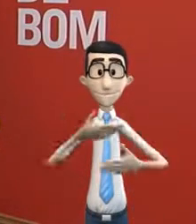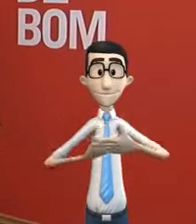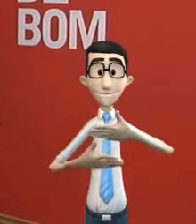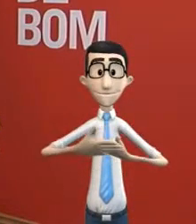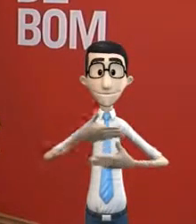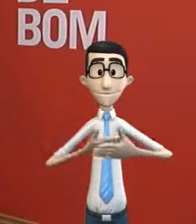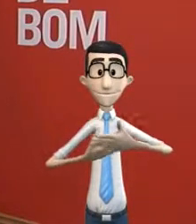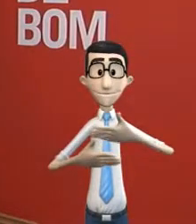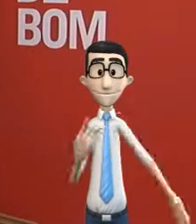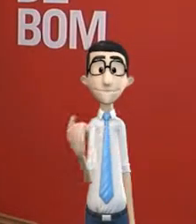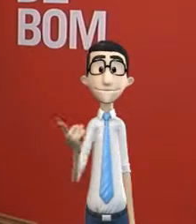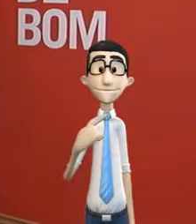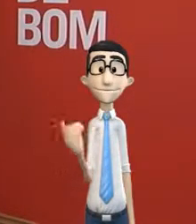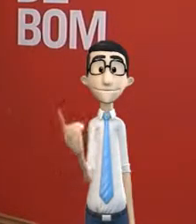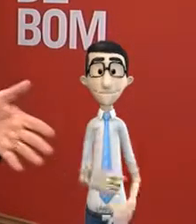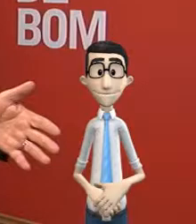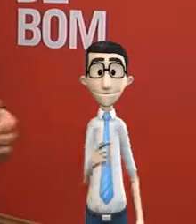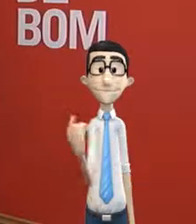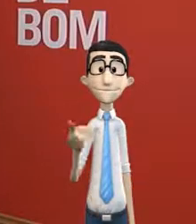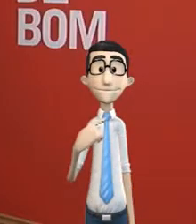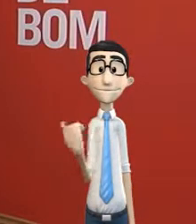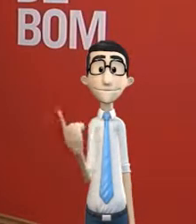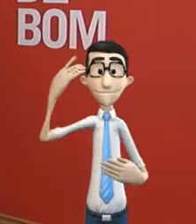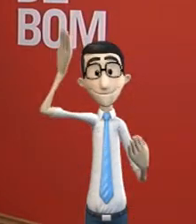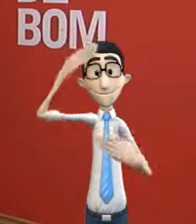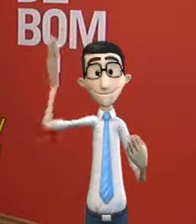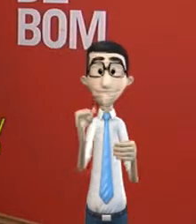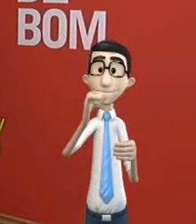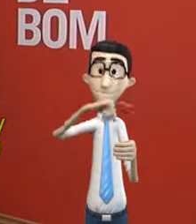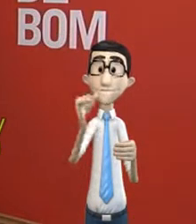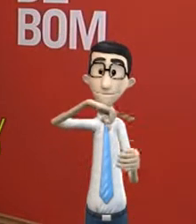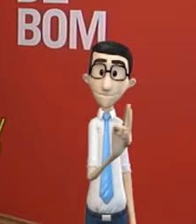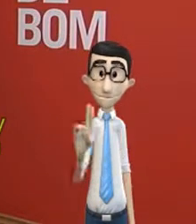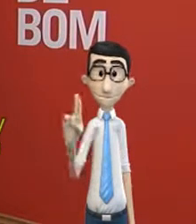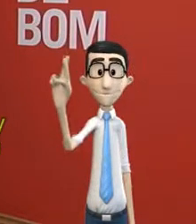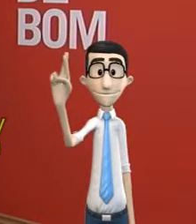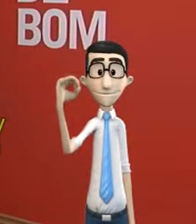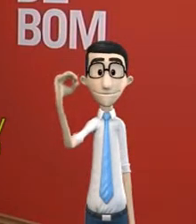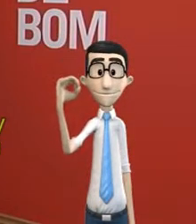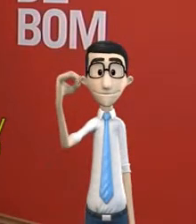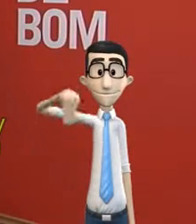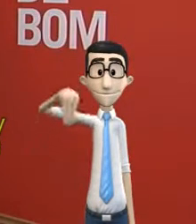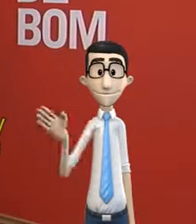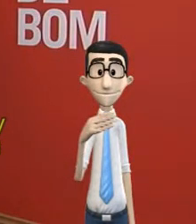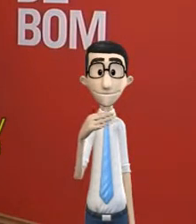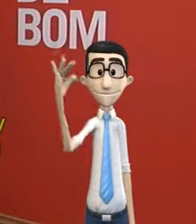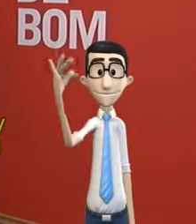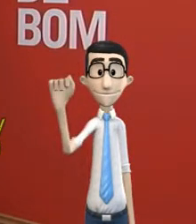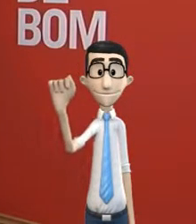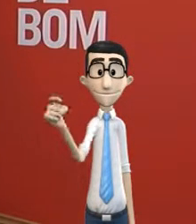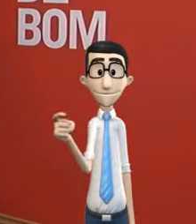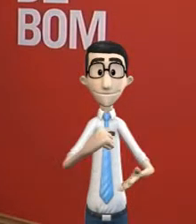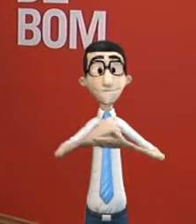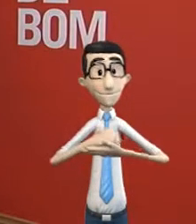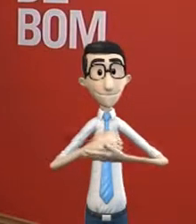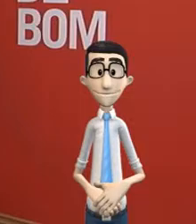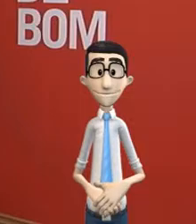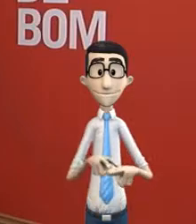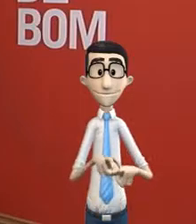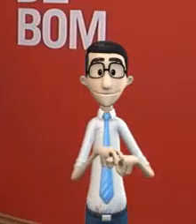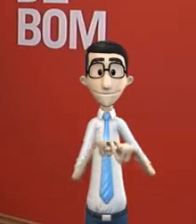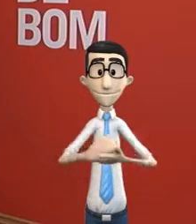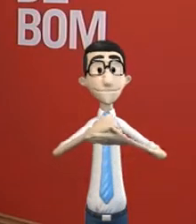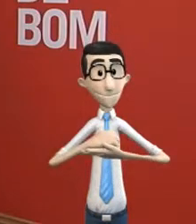redes sociais do São Paulo é tudo de bom. Interaja com a gente. Nós, do São Paulo Convention and Visitors Bureau, queremos lhe agradecer pela contribuição do